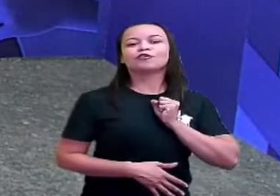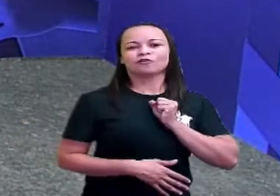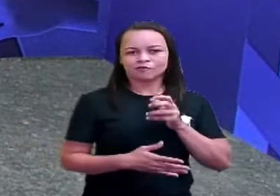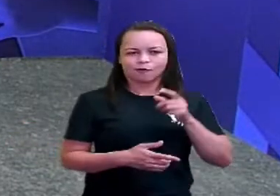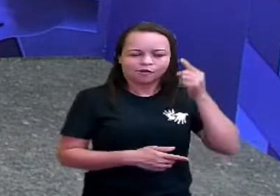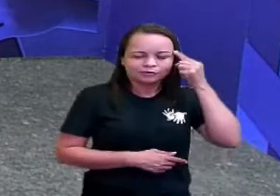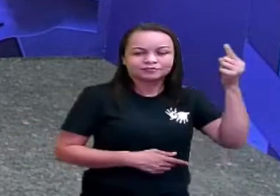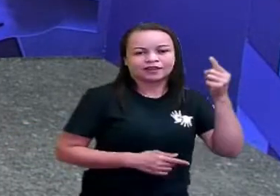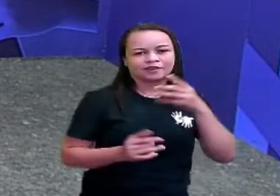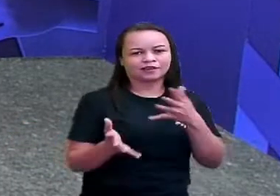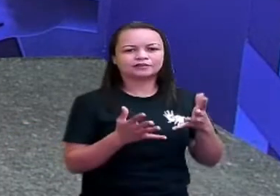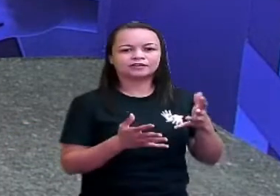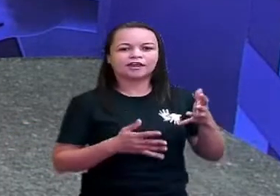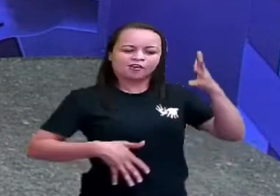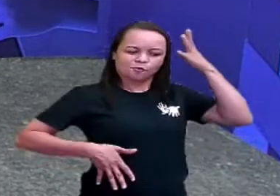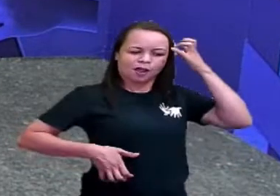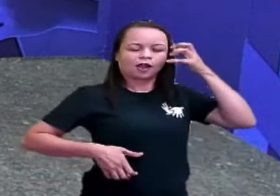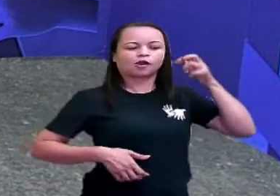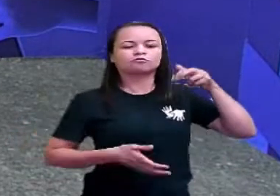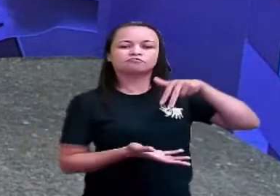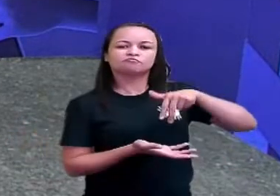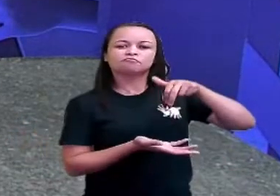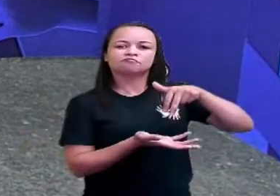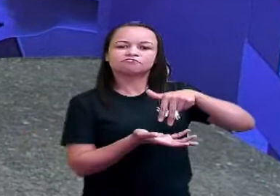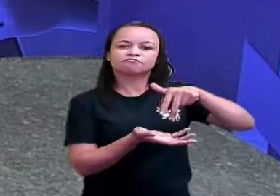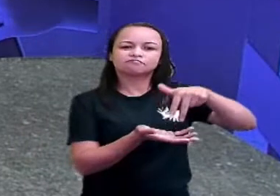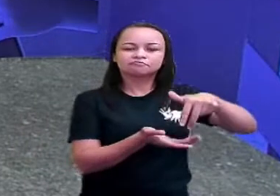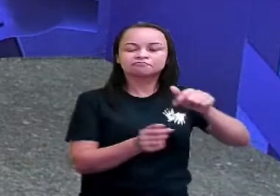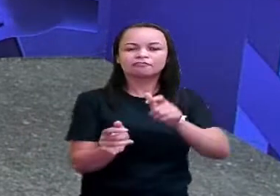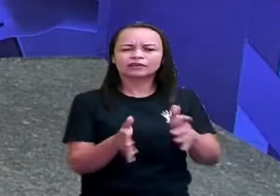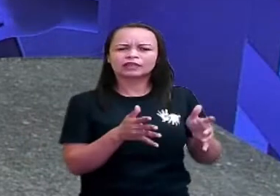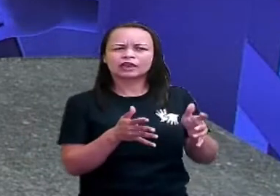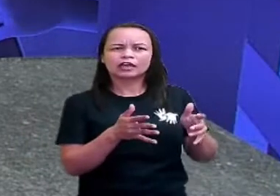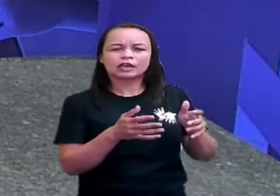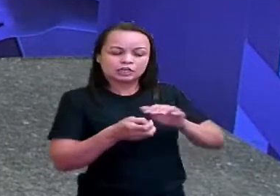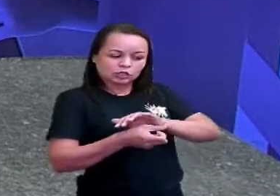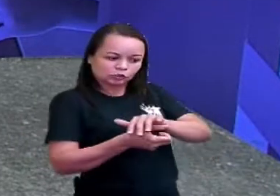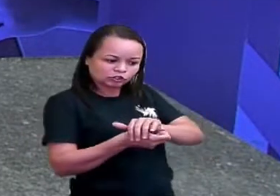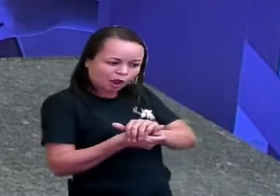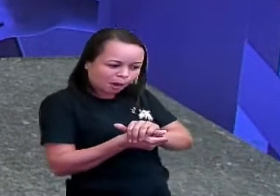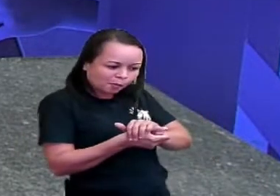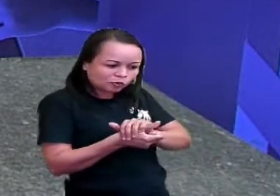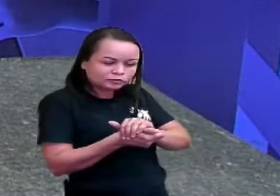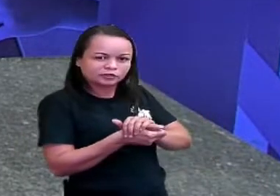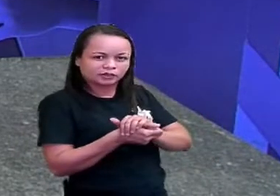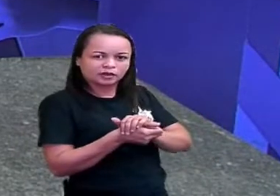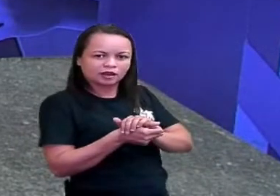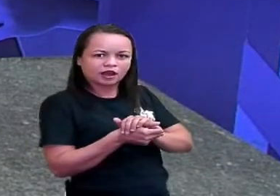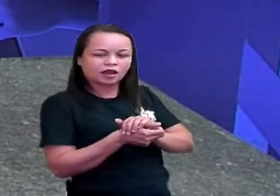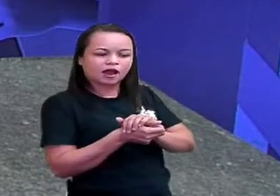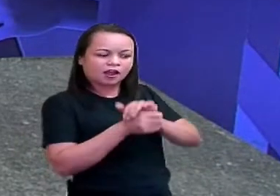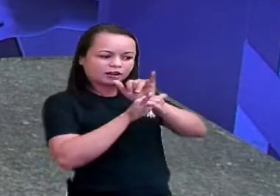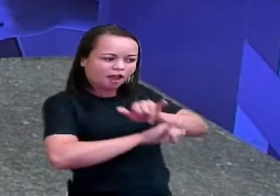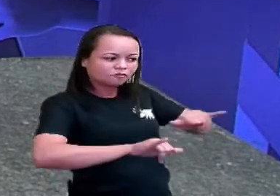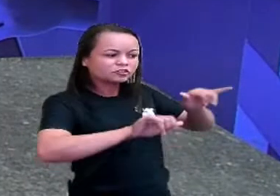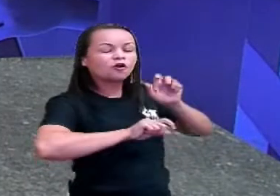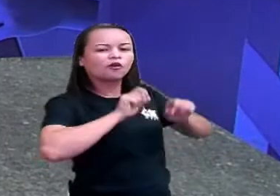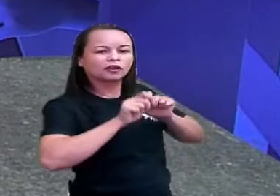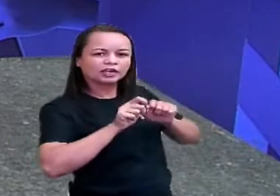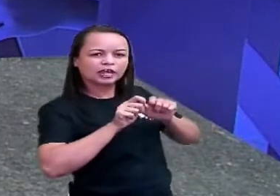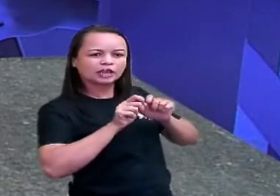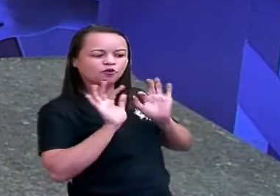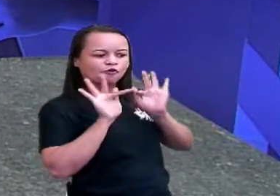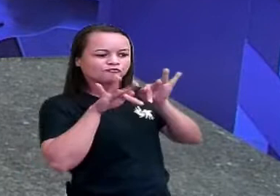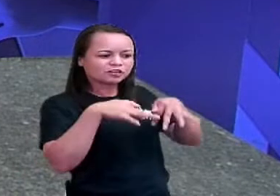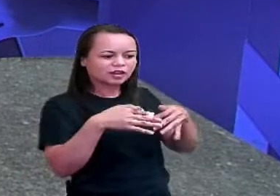o macaco até a festa. O jabuti avisou que no final ele chegaria. Então o